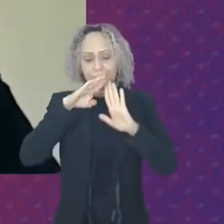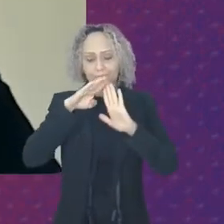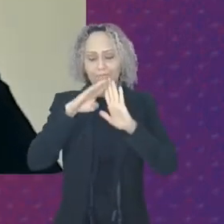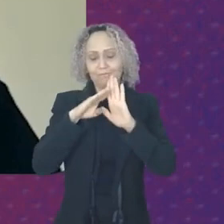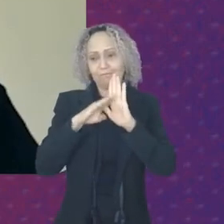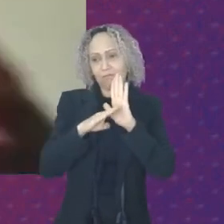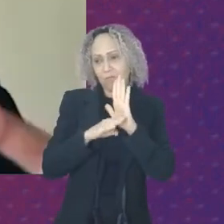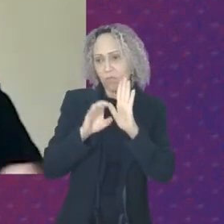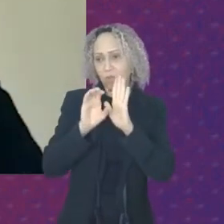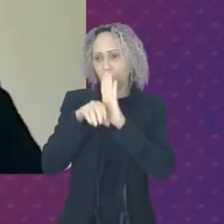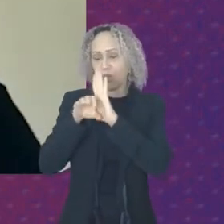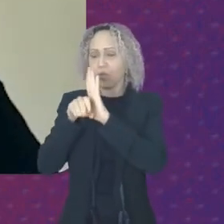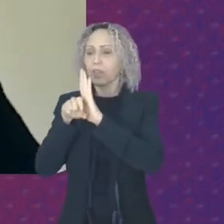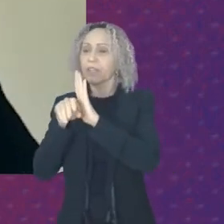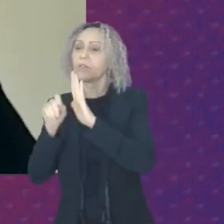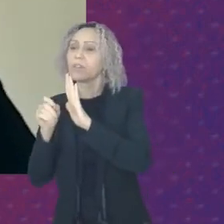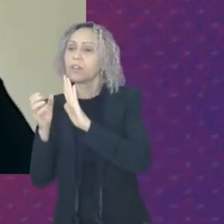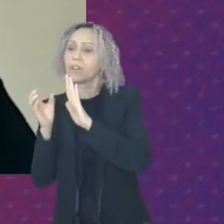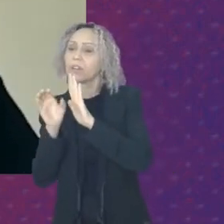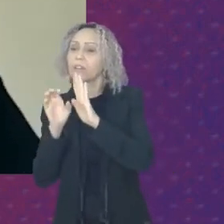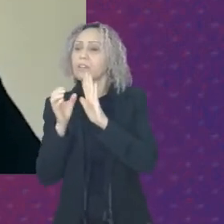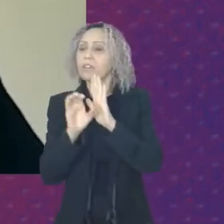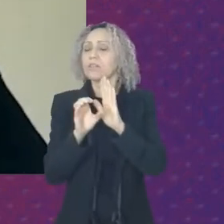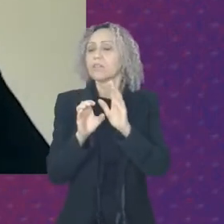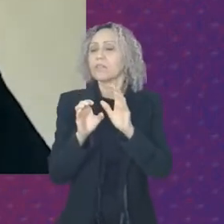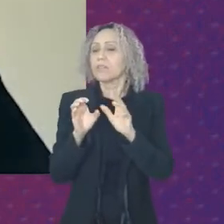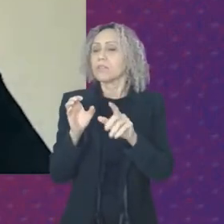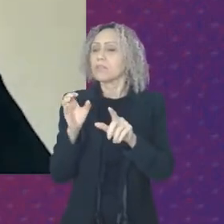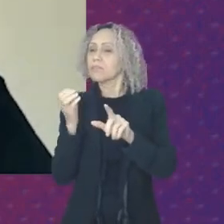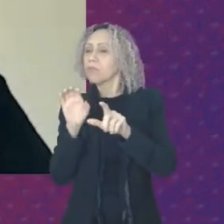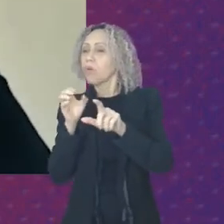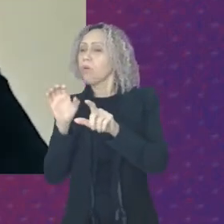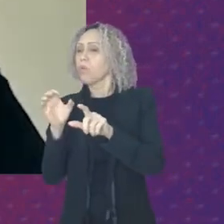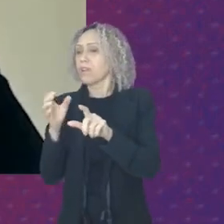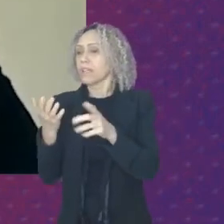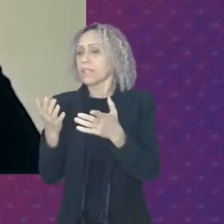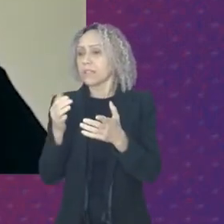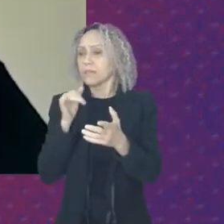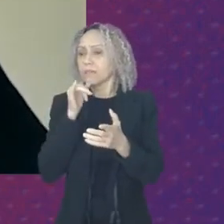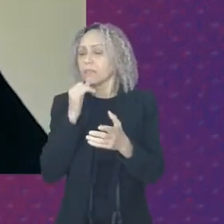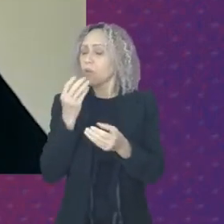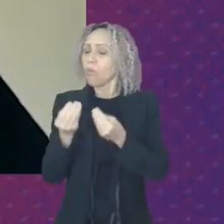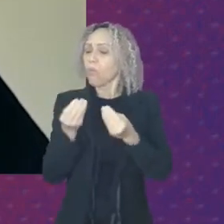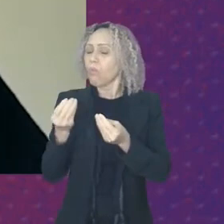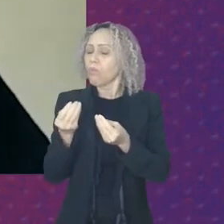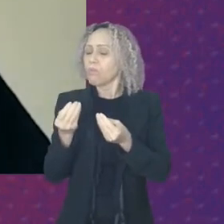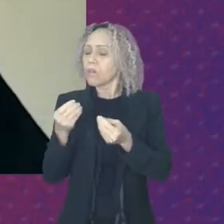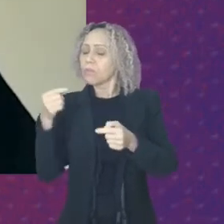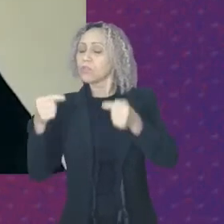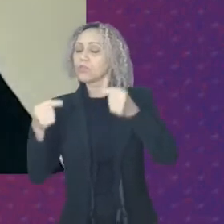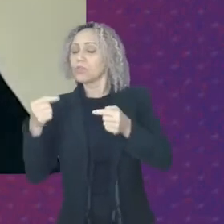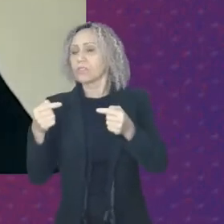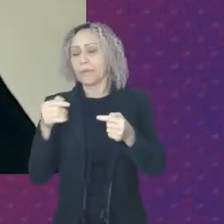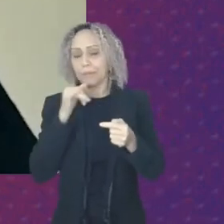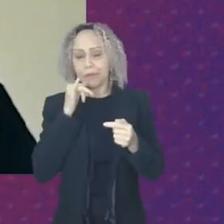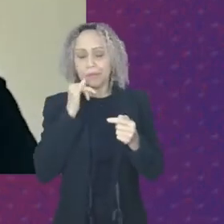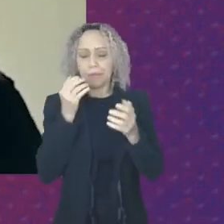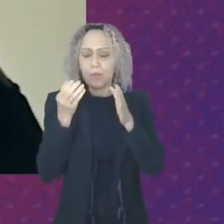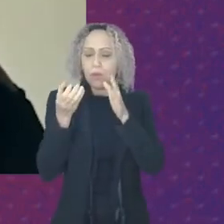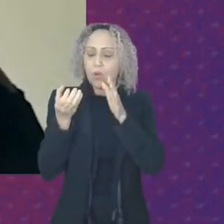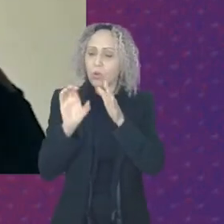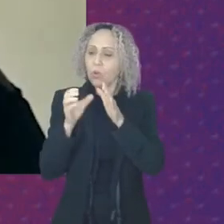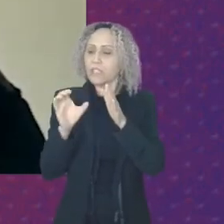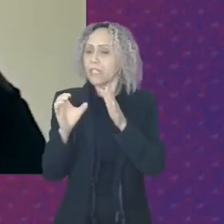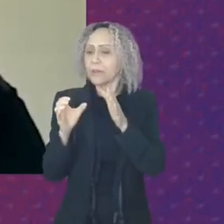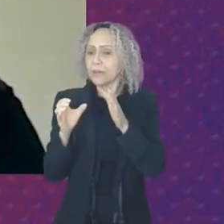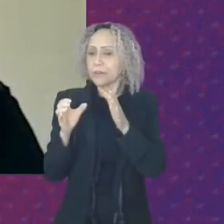político há muito tempo, isso daí é bem clichê de se tratar, mas podemos tratar o conteúdo político de interesse público em outras